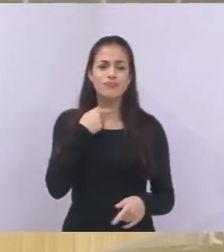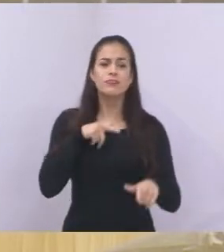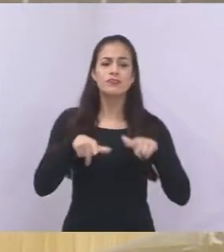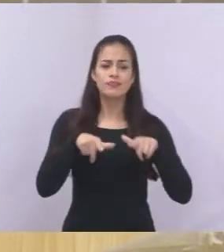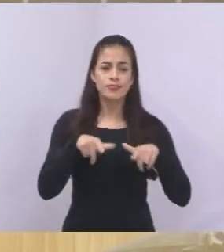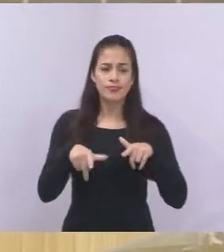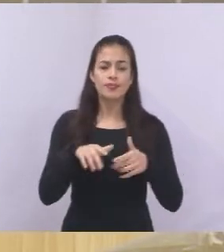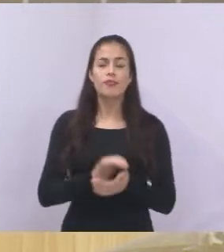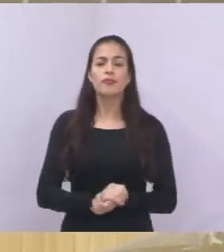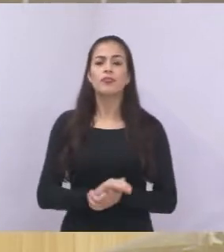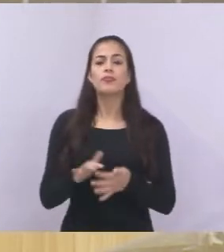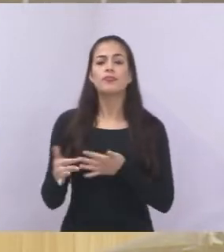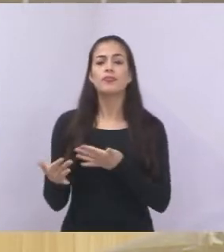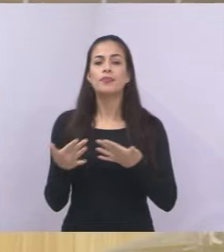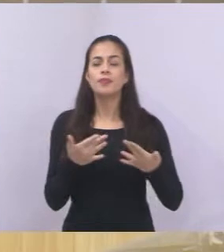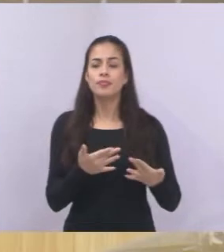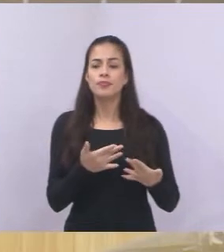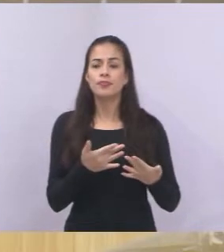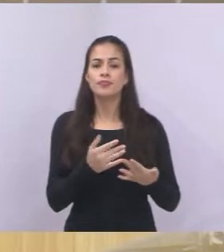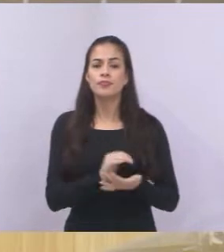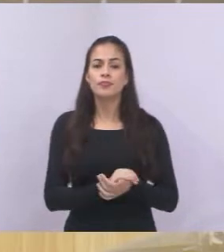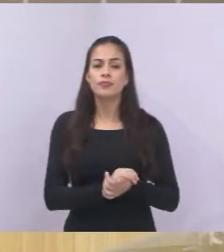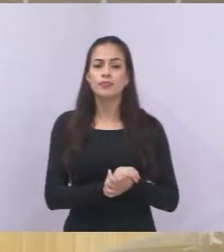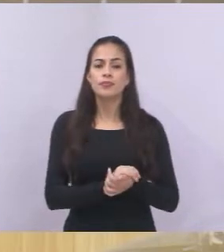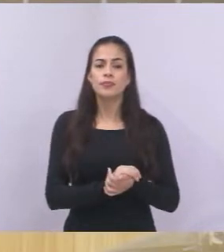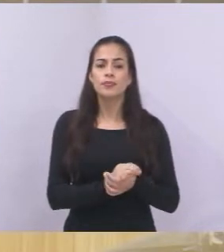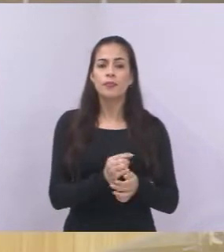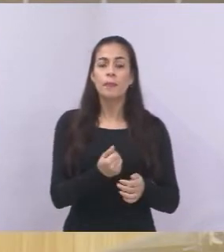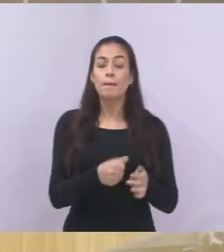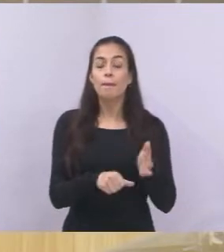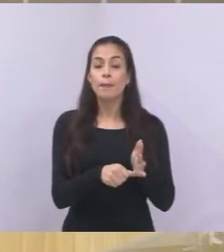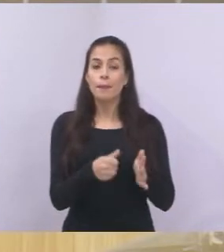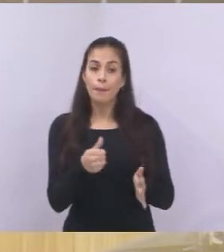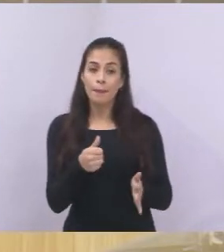proventos corresponderá a: inciso 1º,